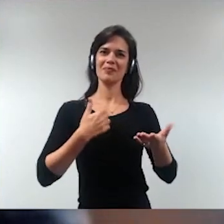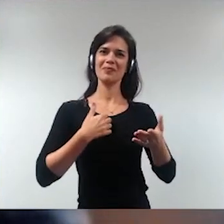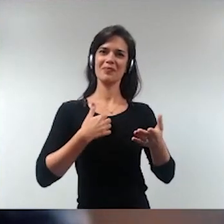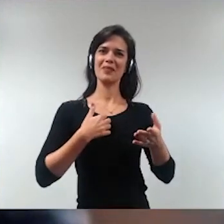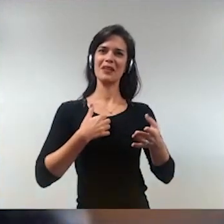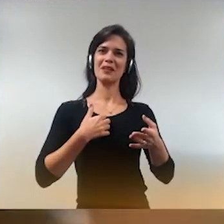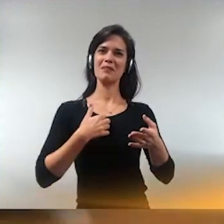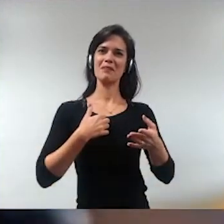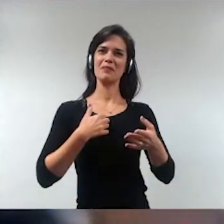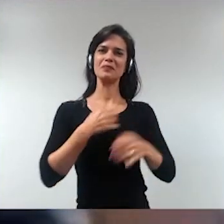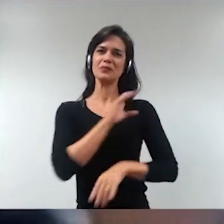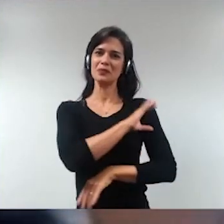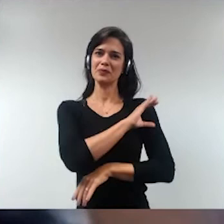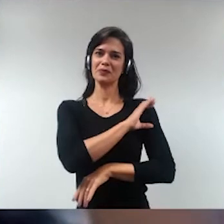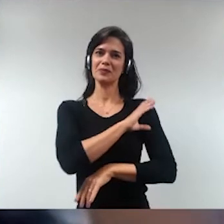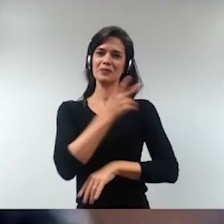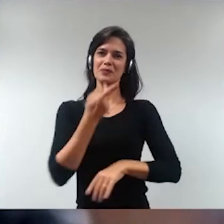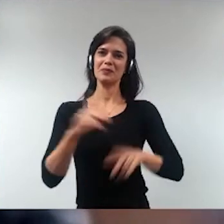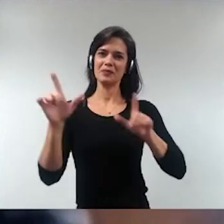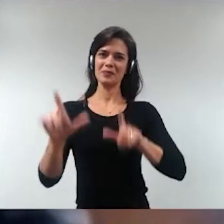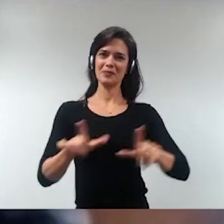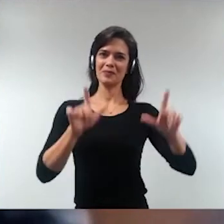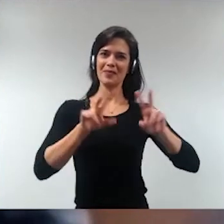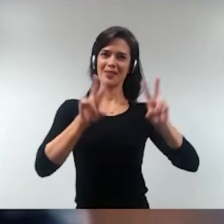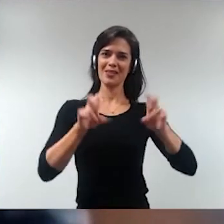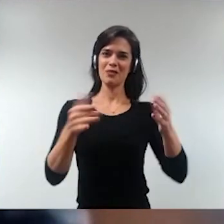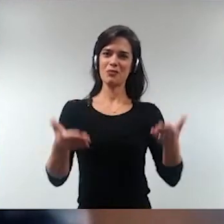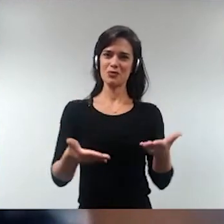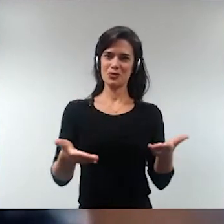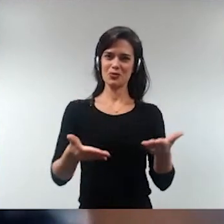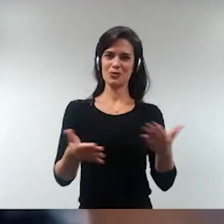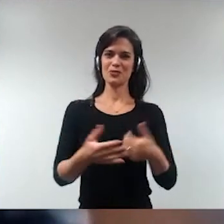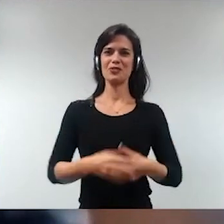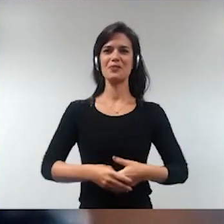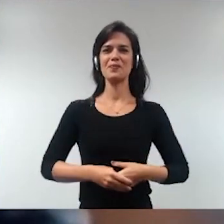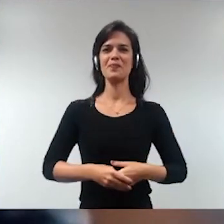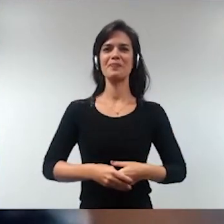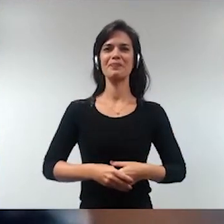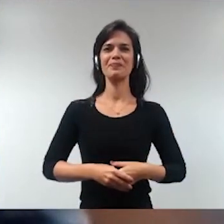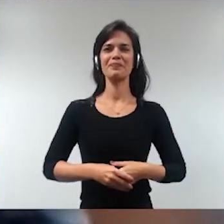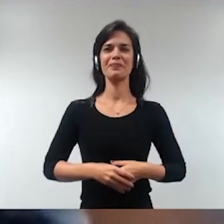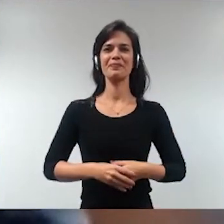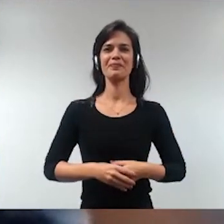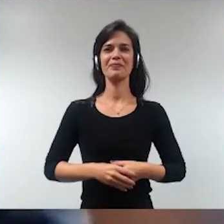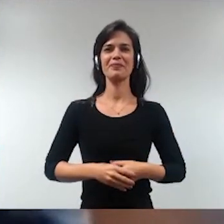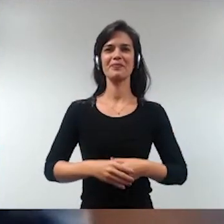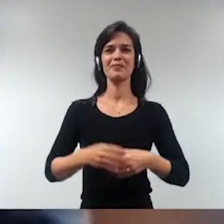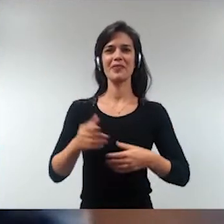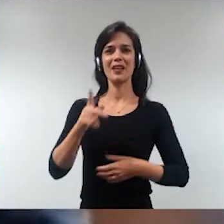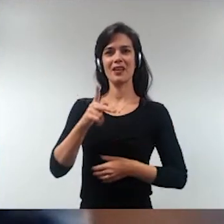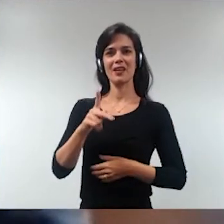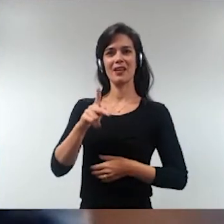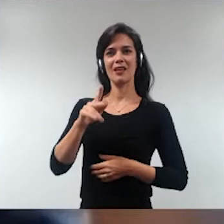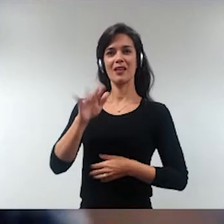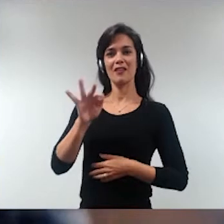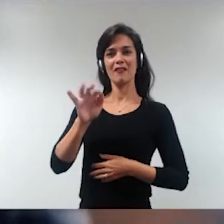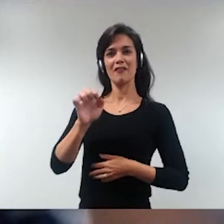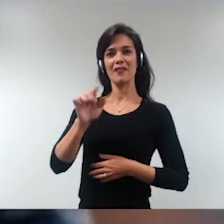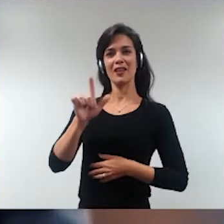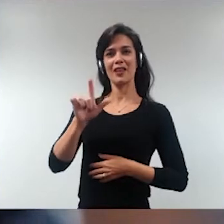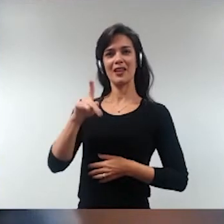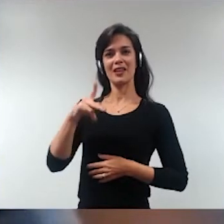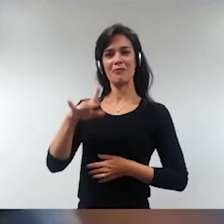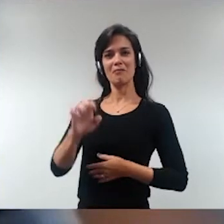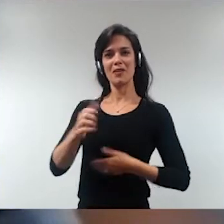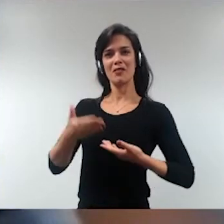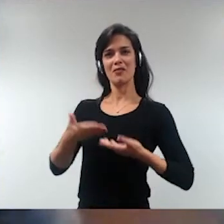desse brilhante painel, que tem a convite do nosso presidente Felipe Santa Cruz, do